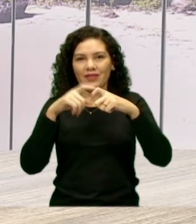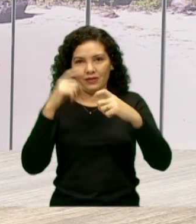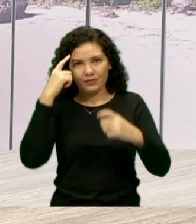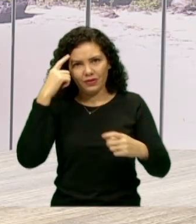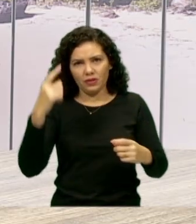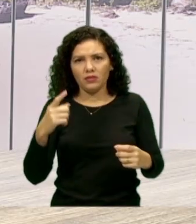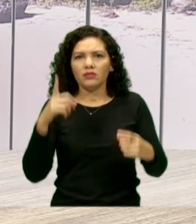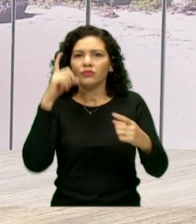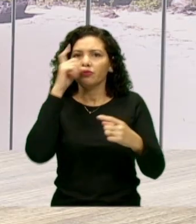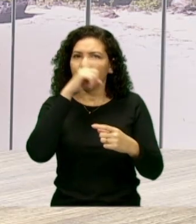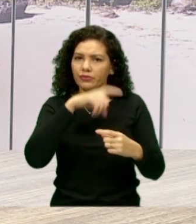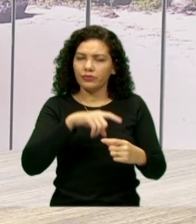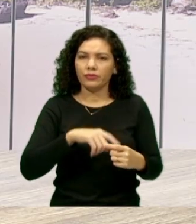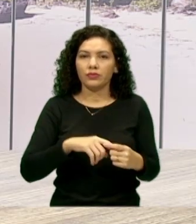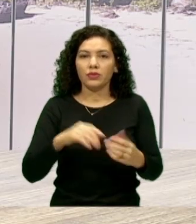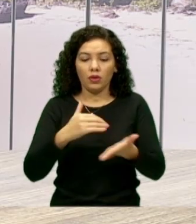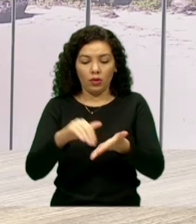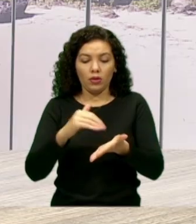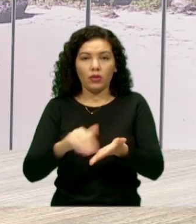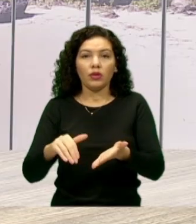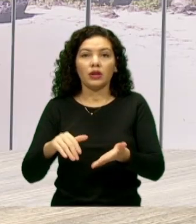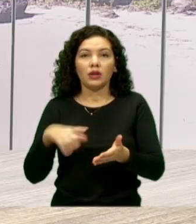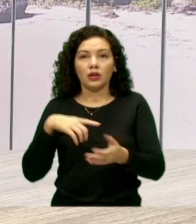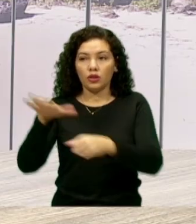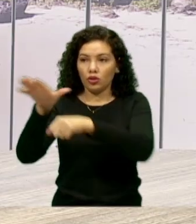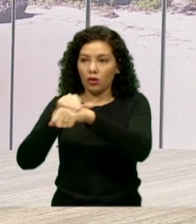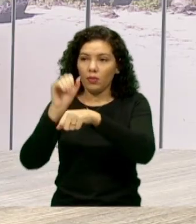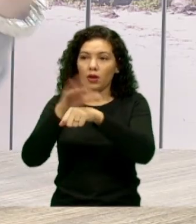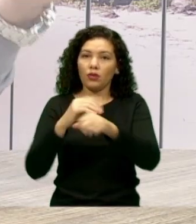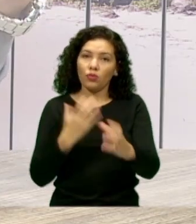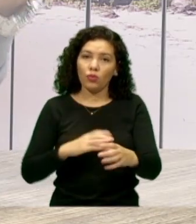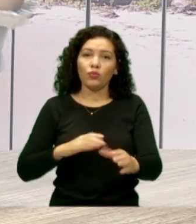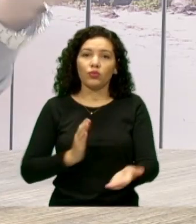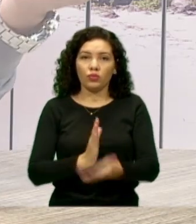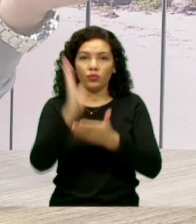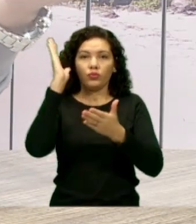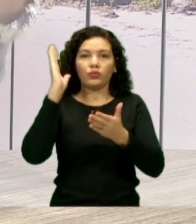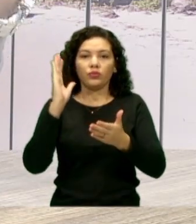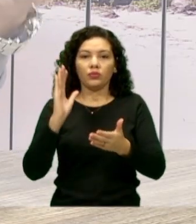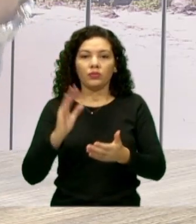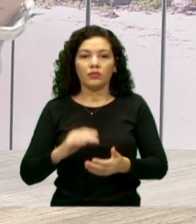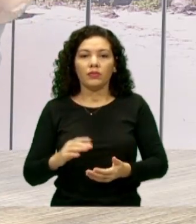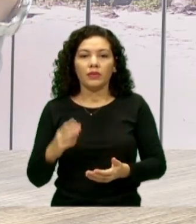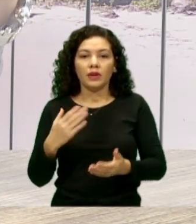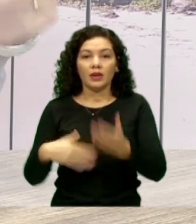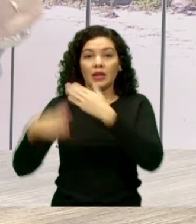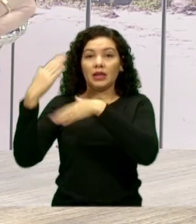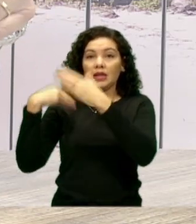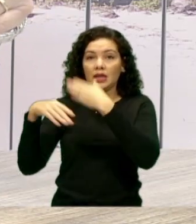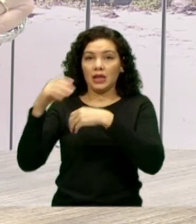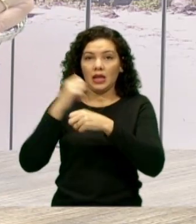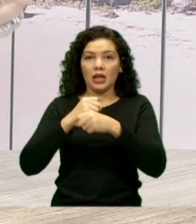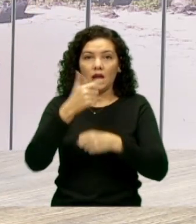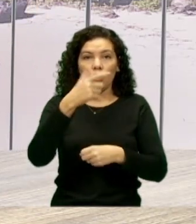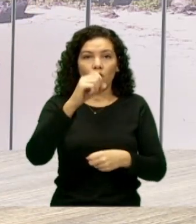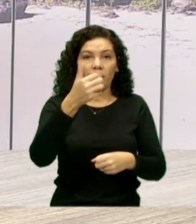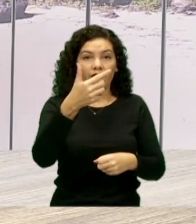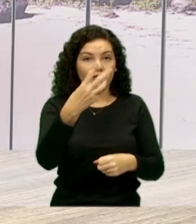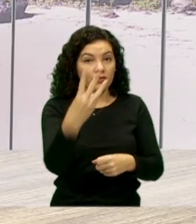fazendo de chamar os do concurso, que foi feito em